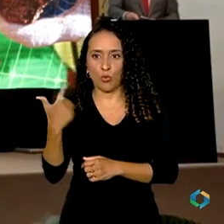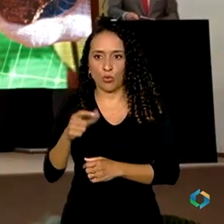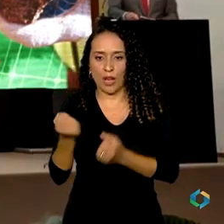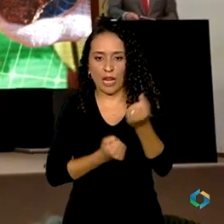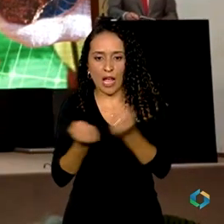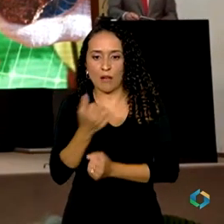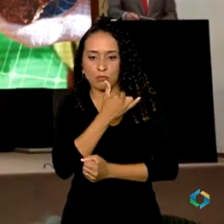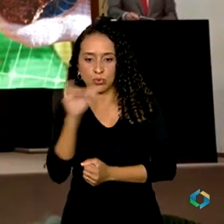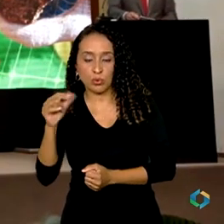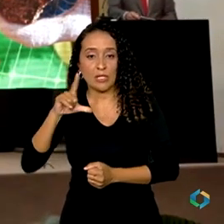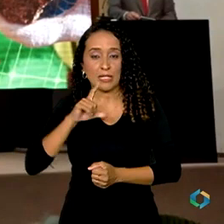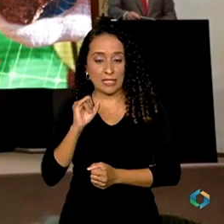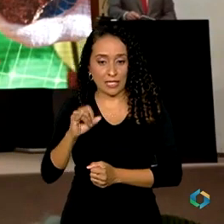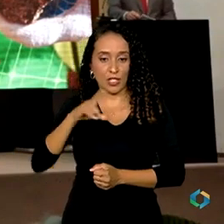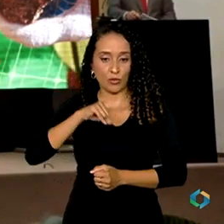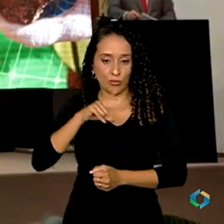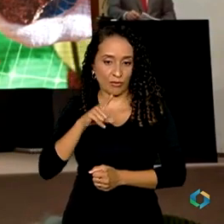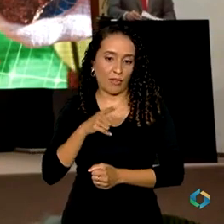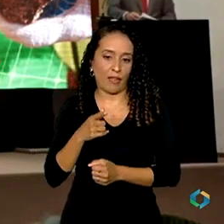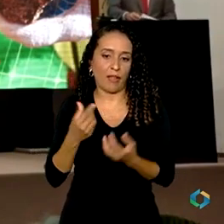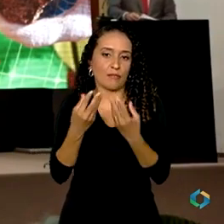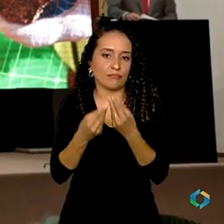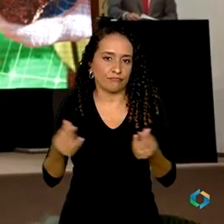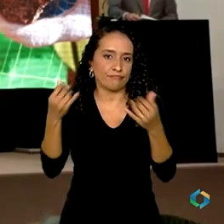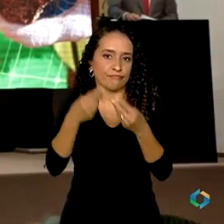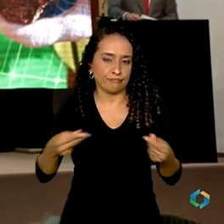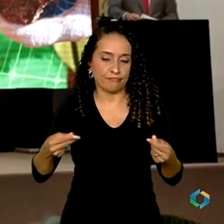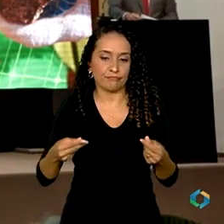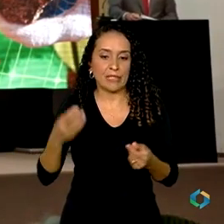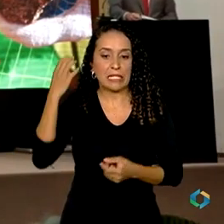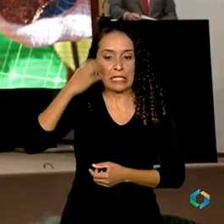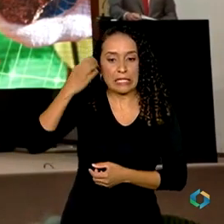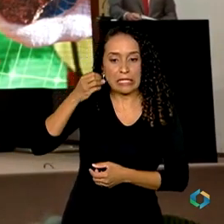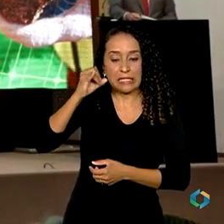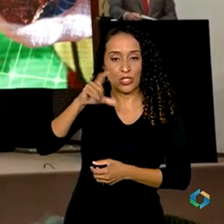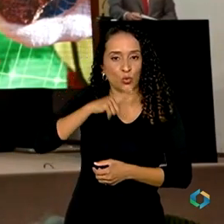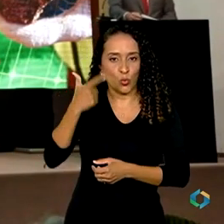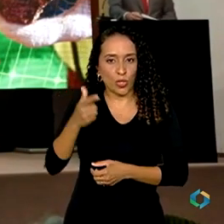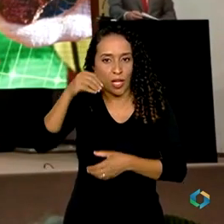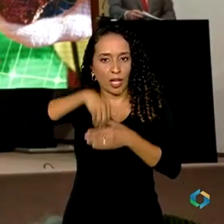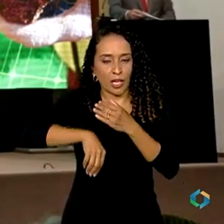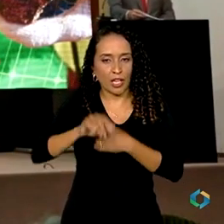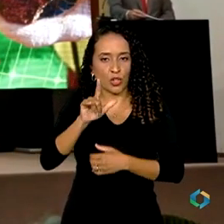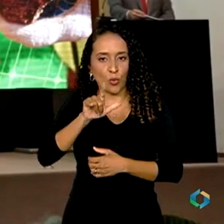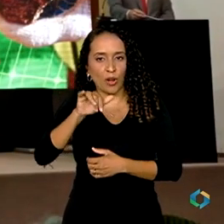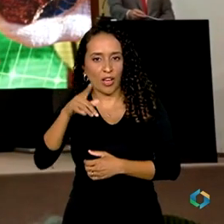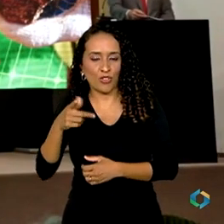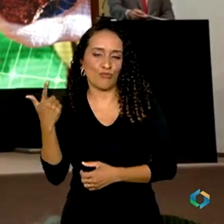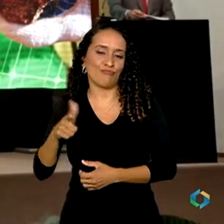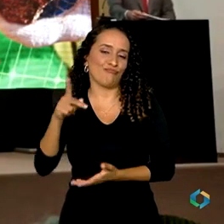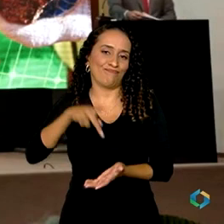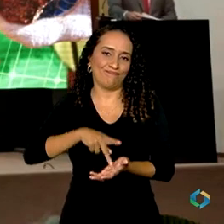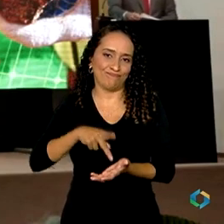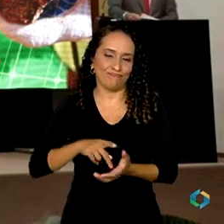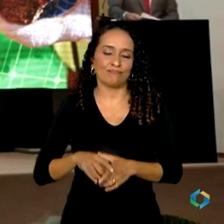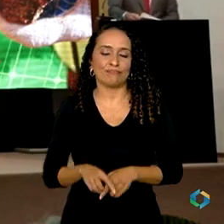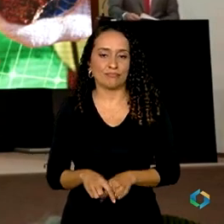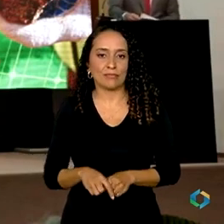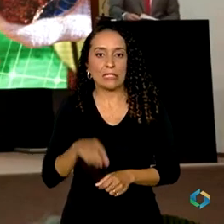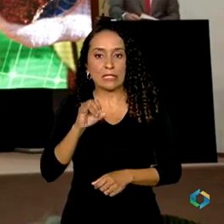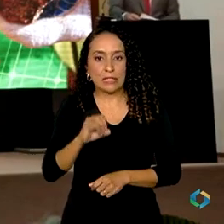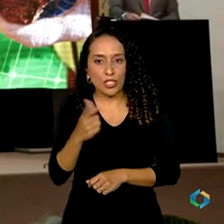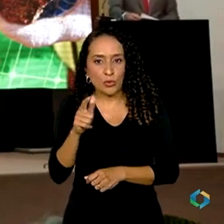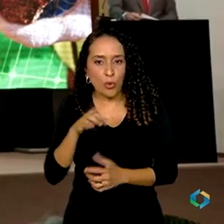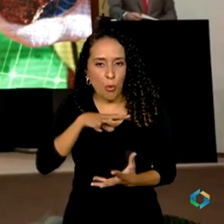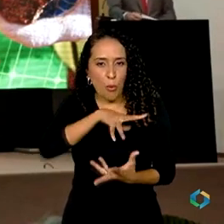elétrico sem terras raras. Smartphone sem o lítio não seria uma realidade. Não teríamos